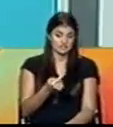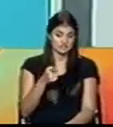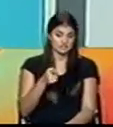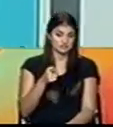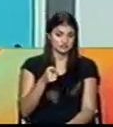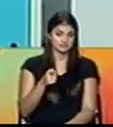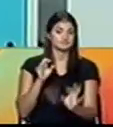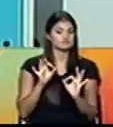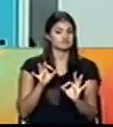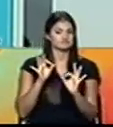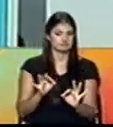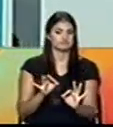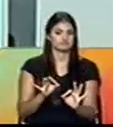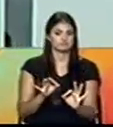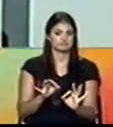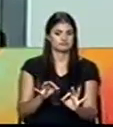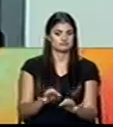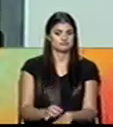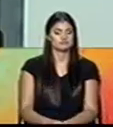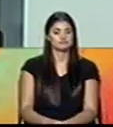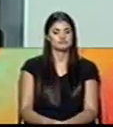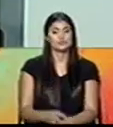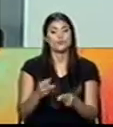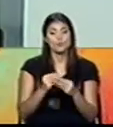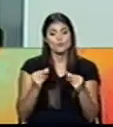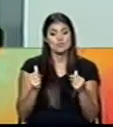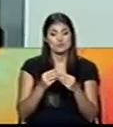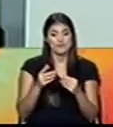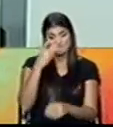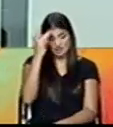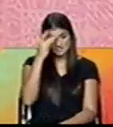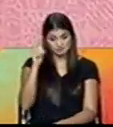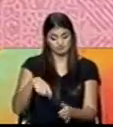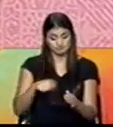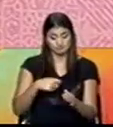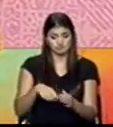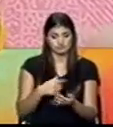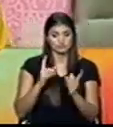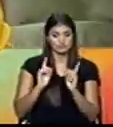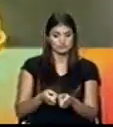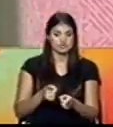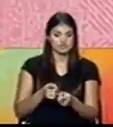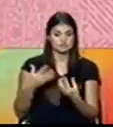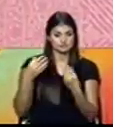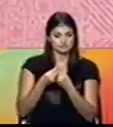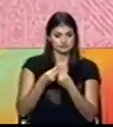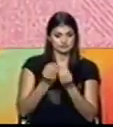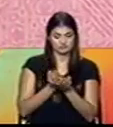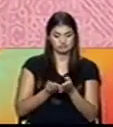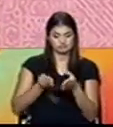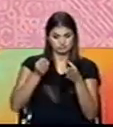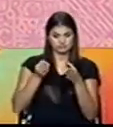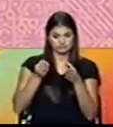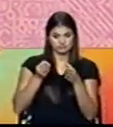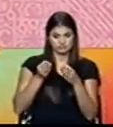super, super aromático e bastante úmido. E ainda por cima é fácil de fazer. Uhum. Vou começar por juntar aqui numa tigelinha todos